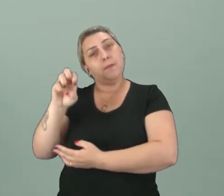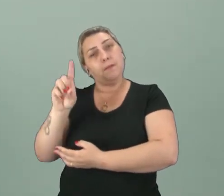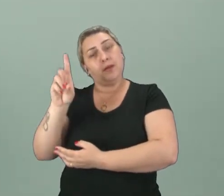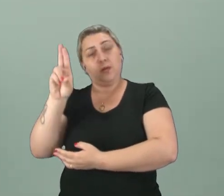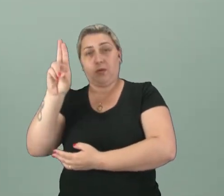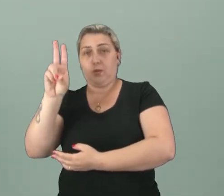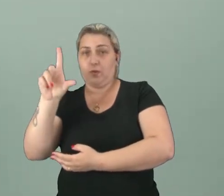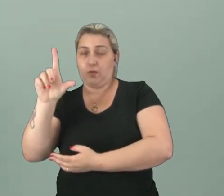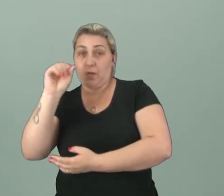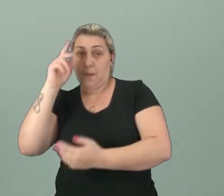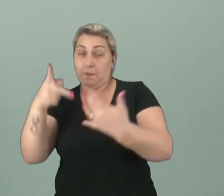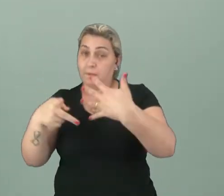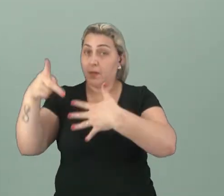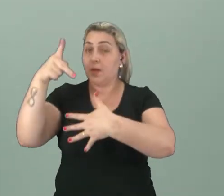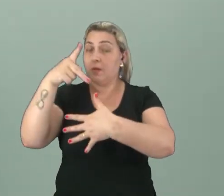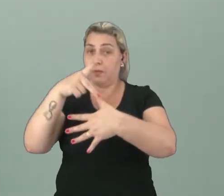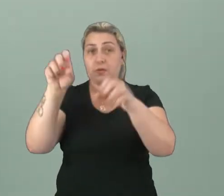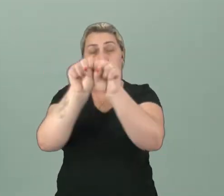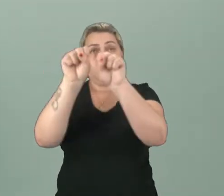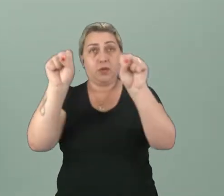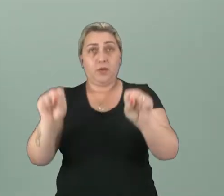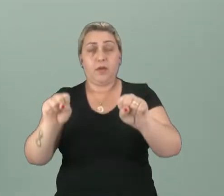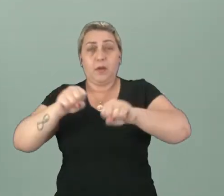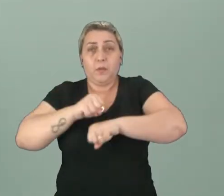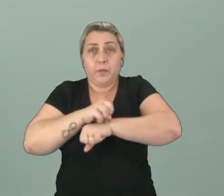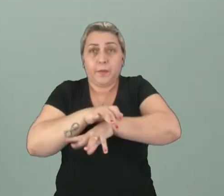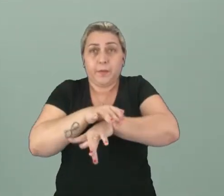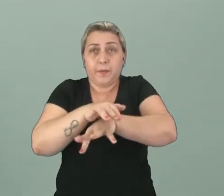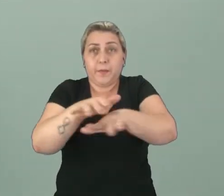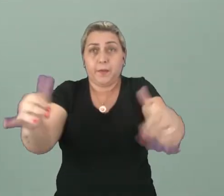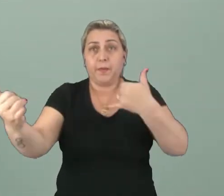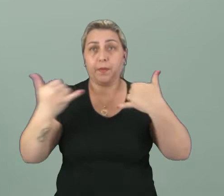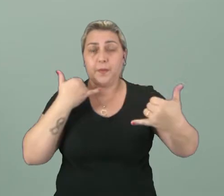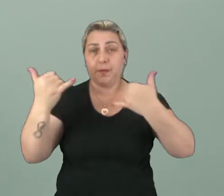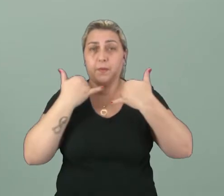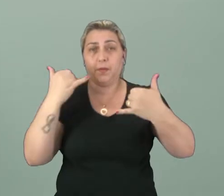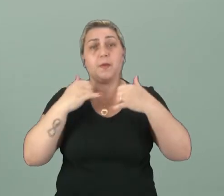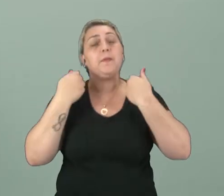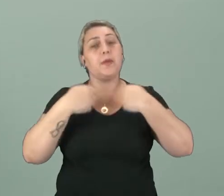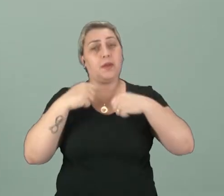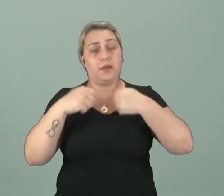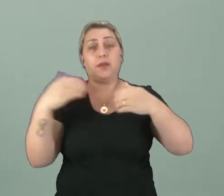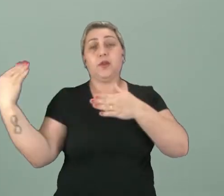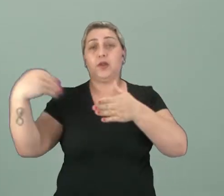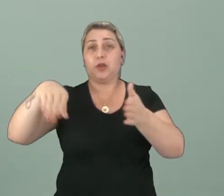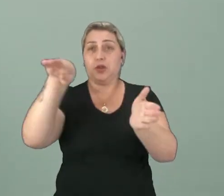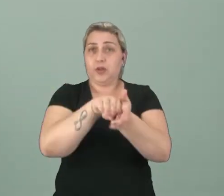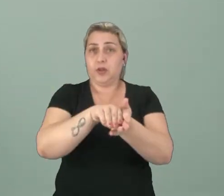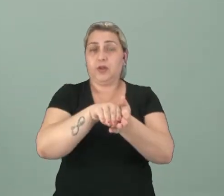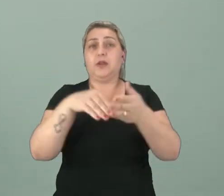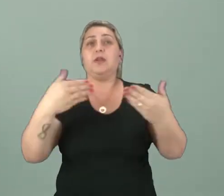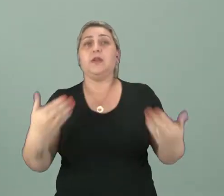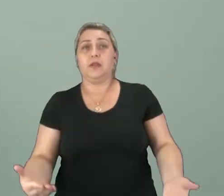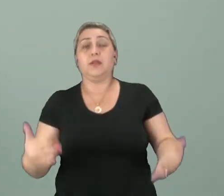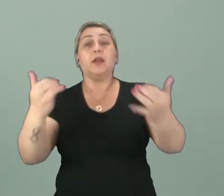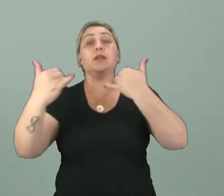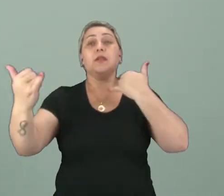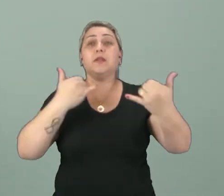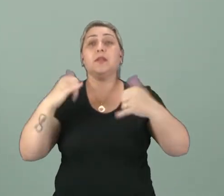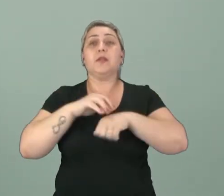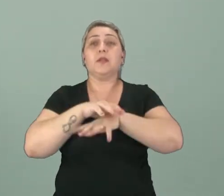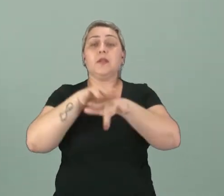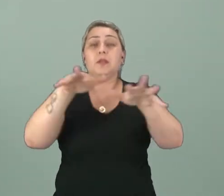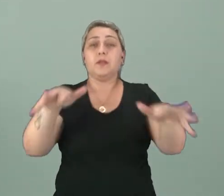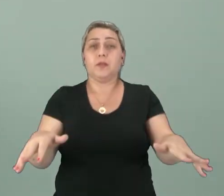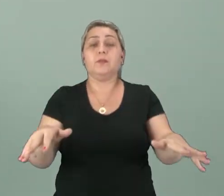o comando central desse sistema que vai distribuir as informações para onde elas devem ir. No caso, vai distribuir as